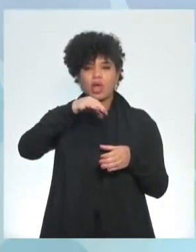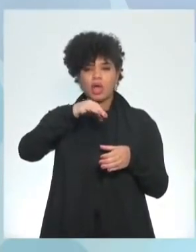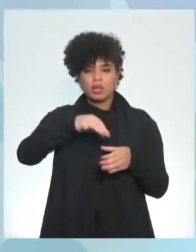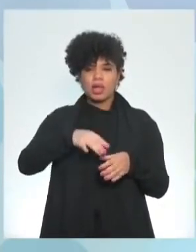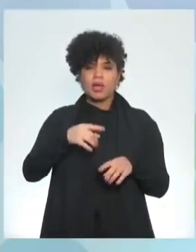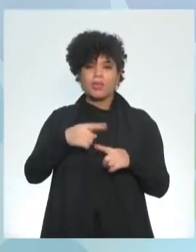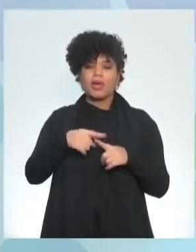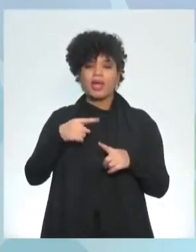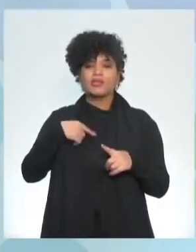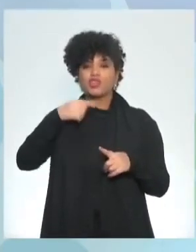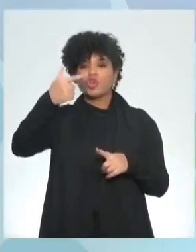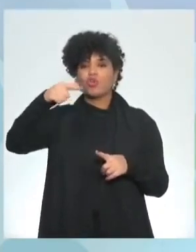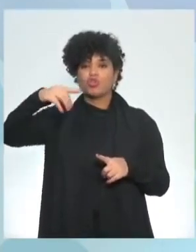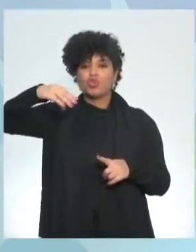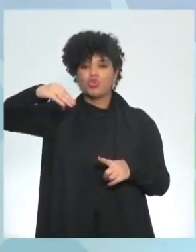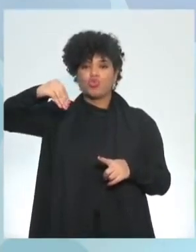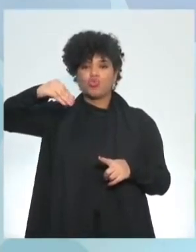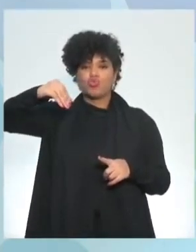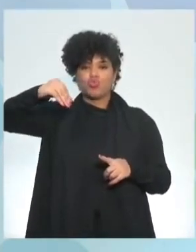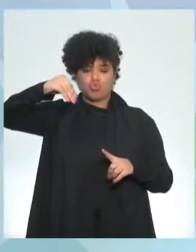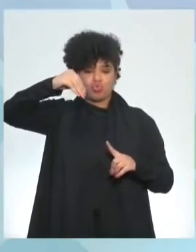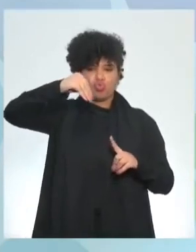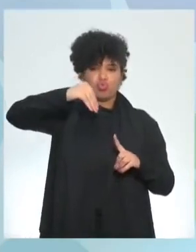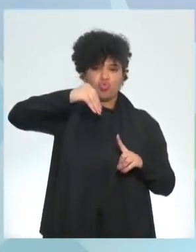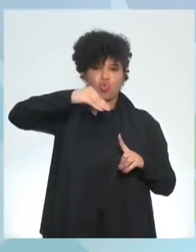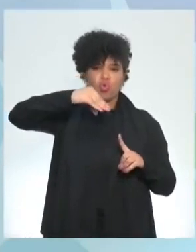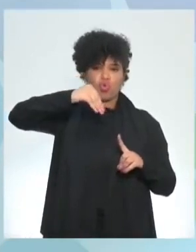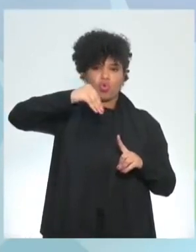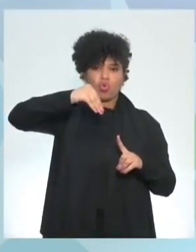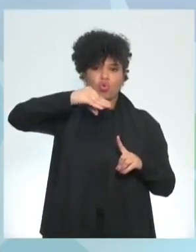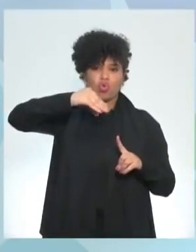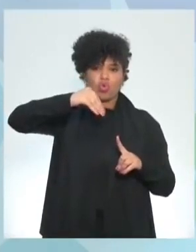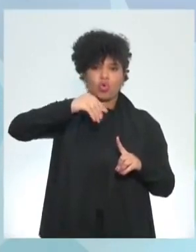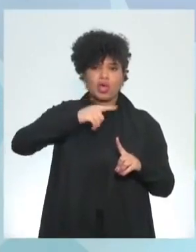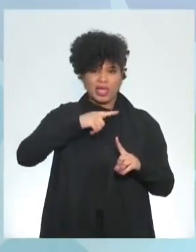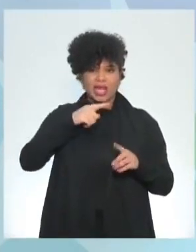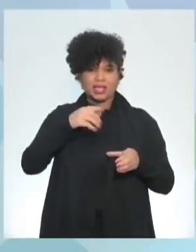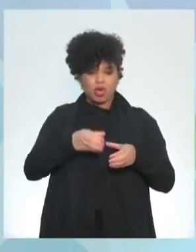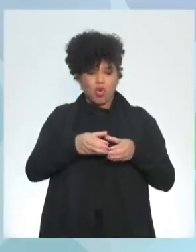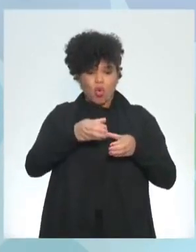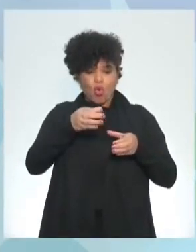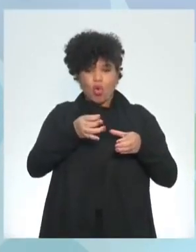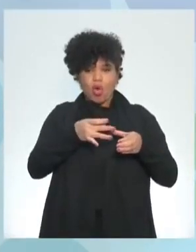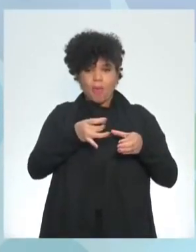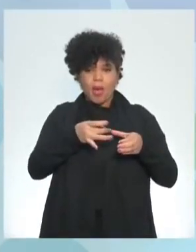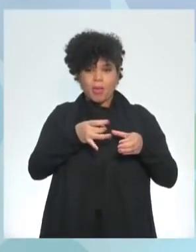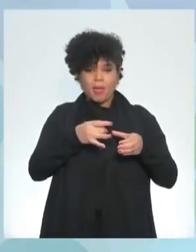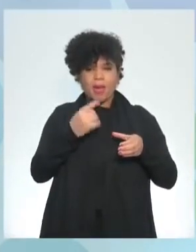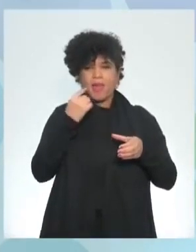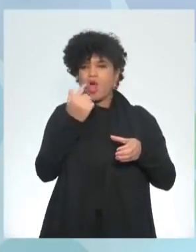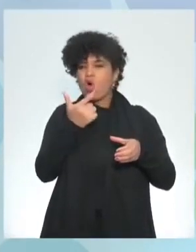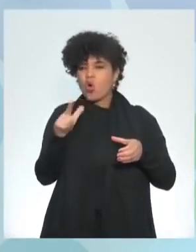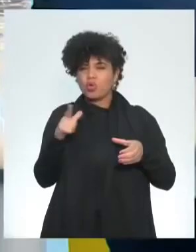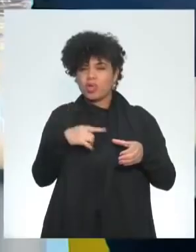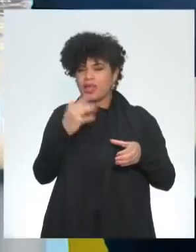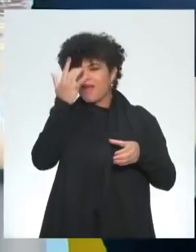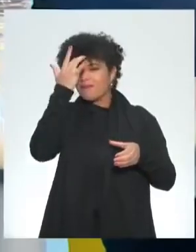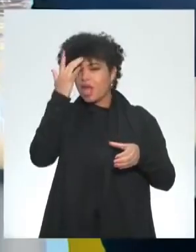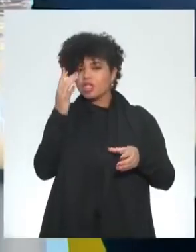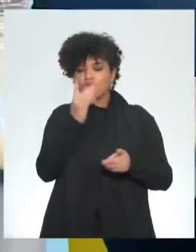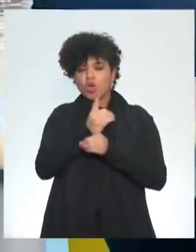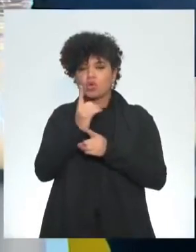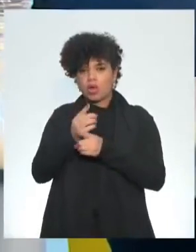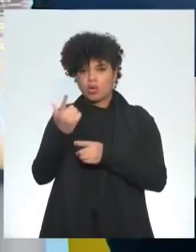têm bureta, que é o instrumento utilizado corretamente em um laboratório de química, a gente está trazendo o conta-gotas, que é mais simples de